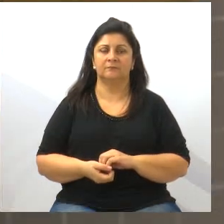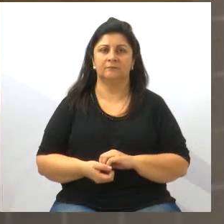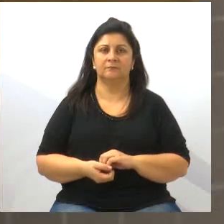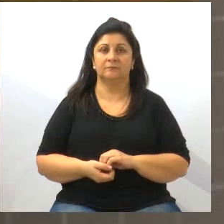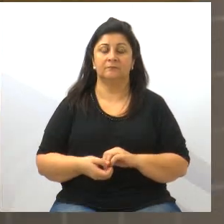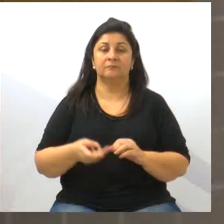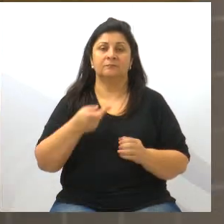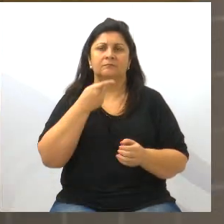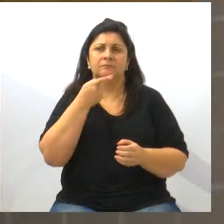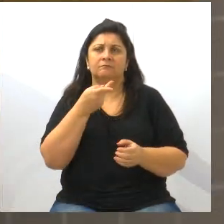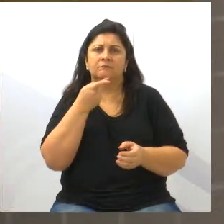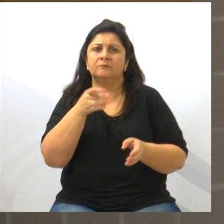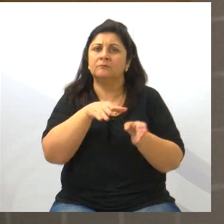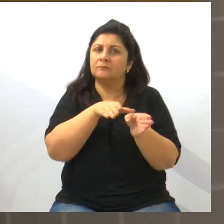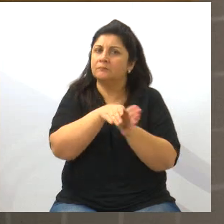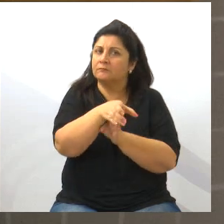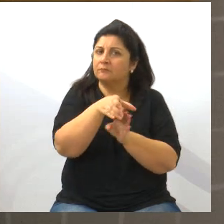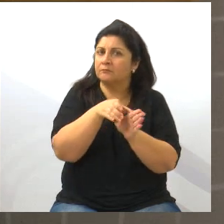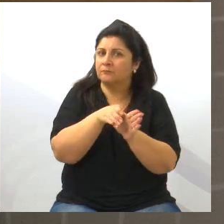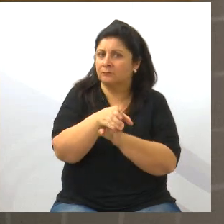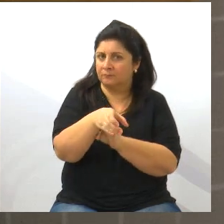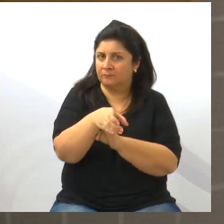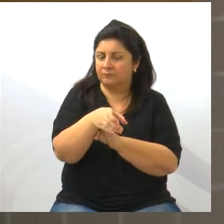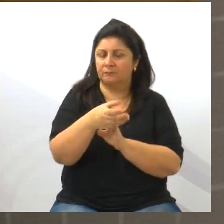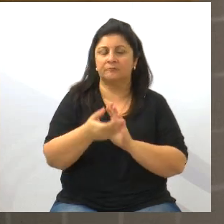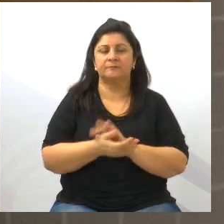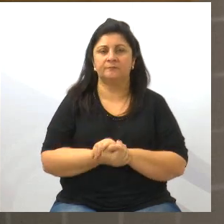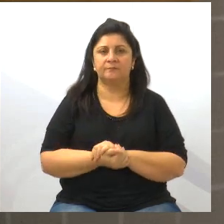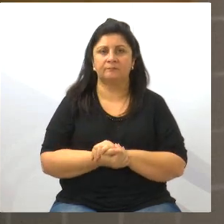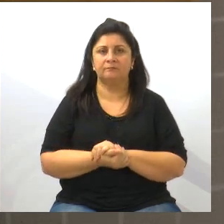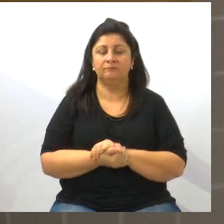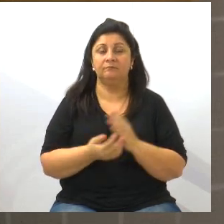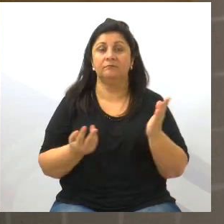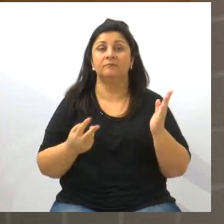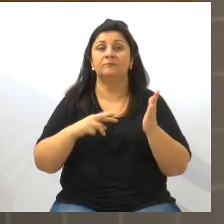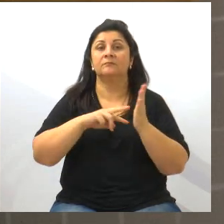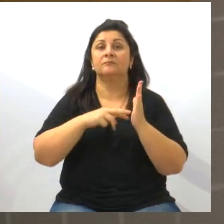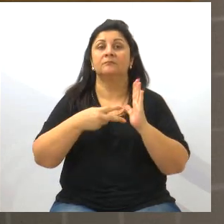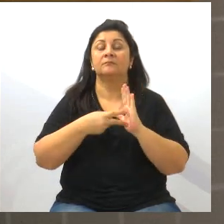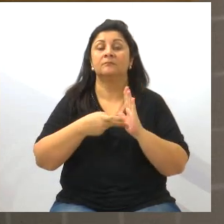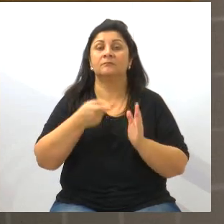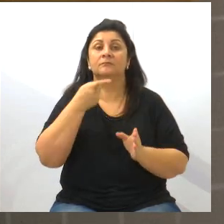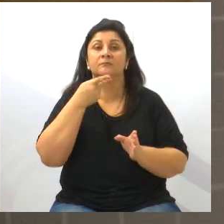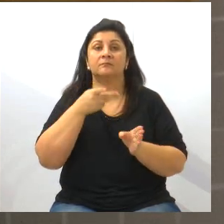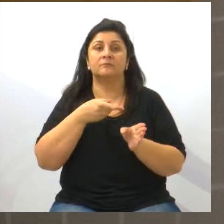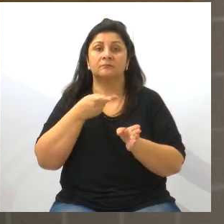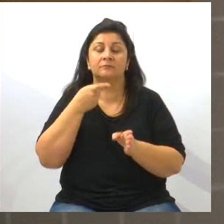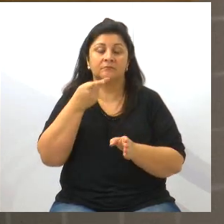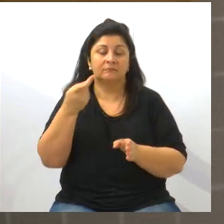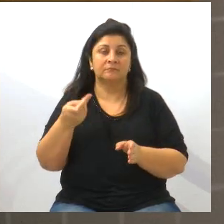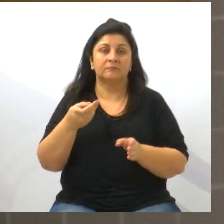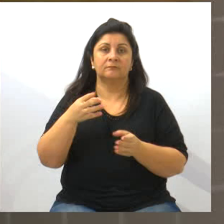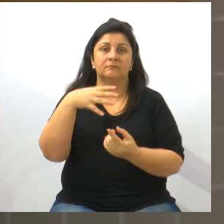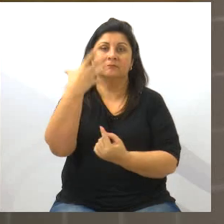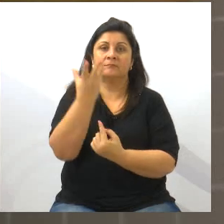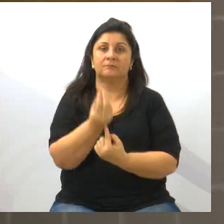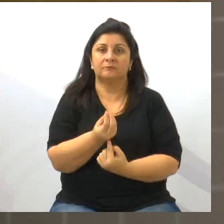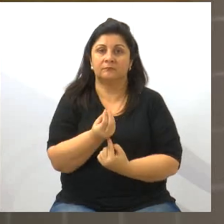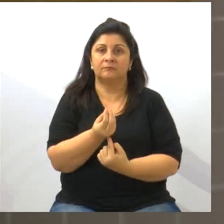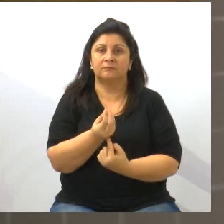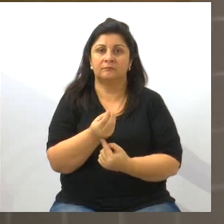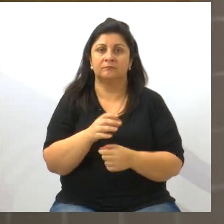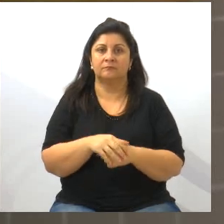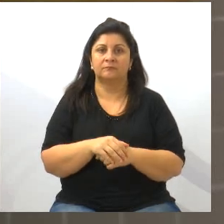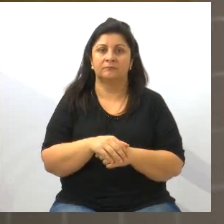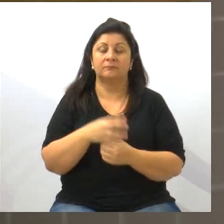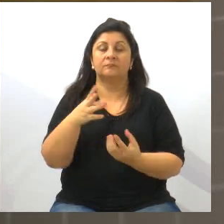Falar de conselhos, né? É falar de democracia, é falar